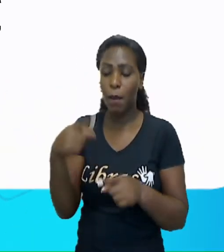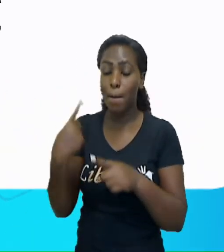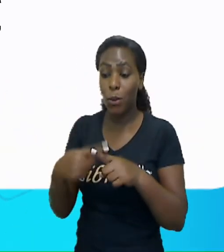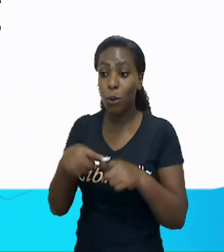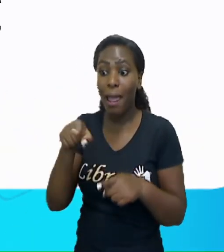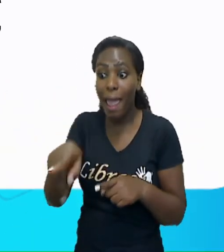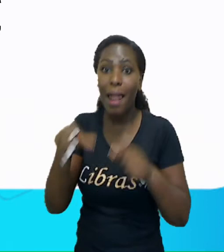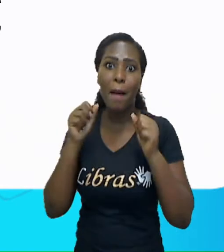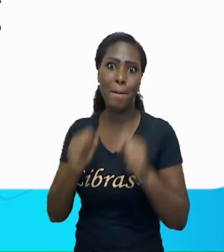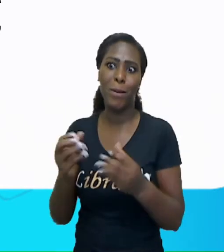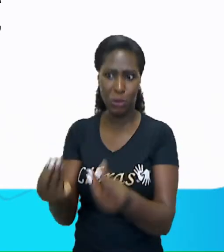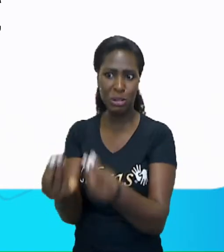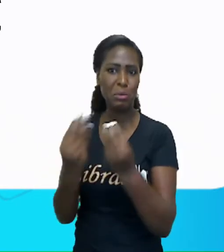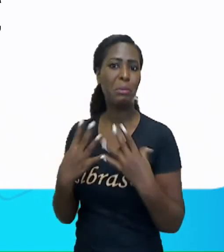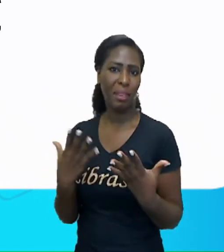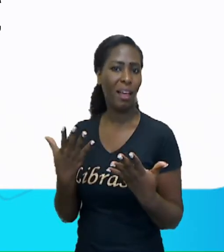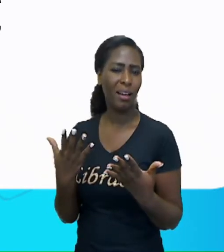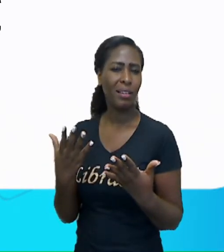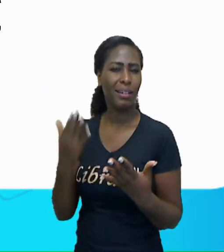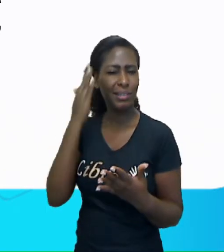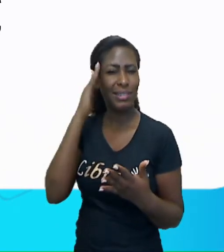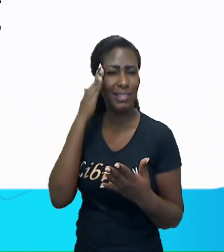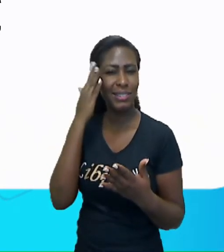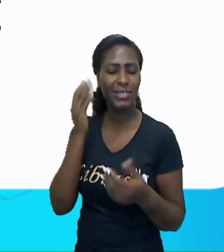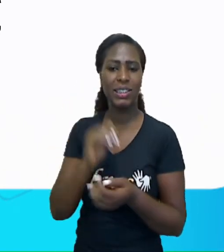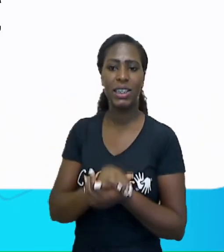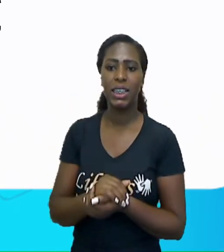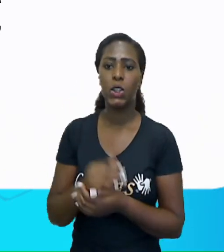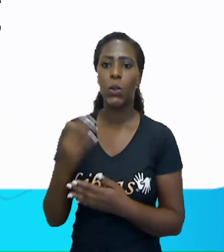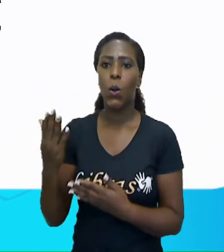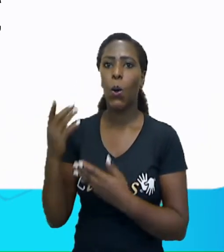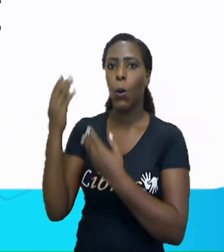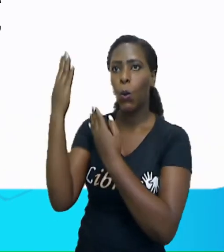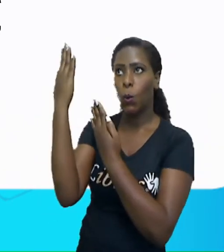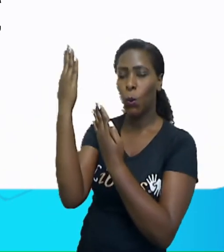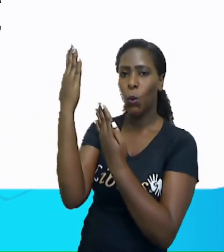de explicitar, observem aqui o termo, ó.